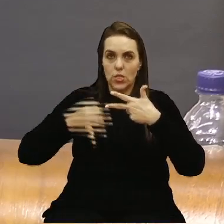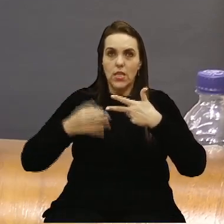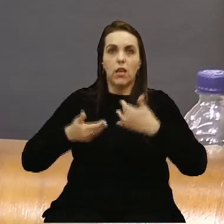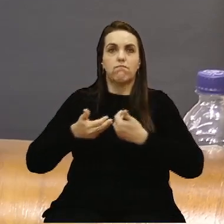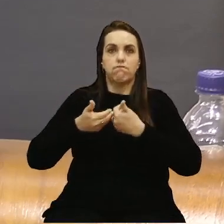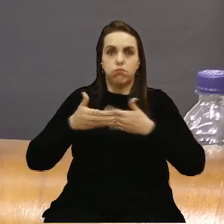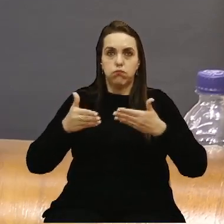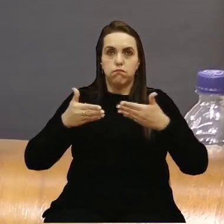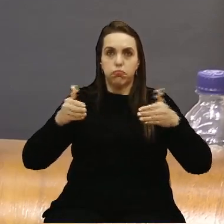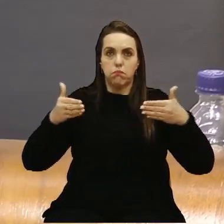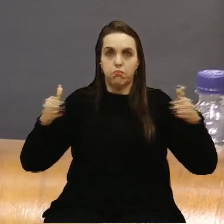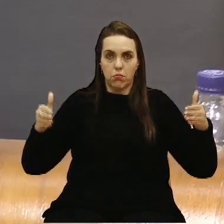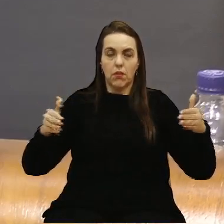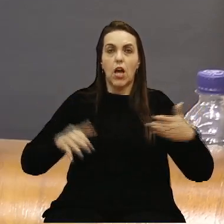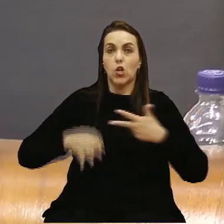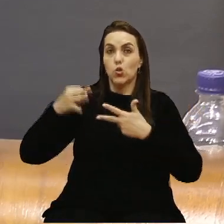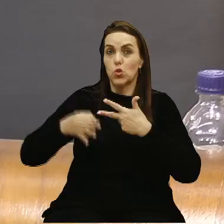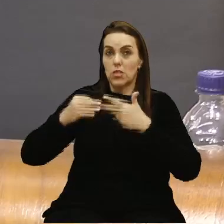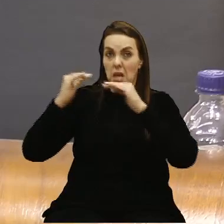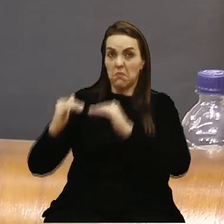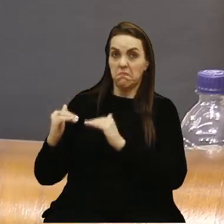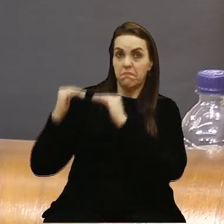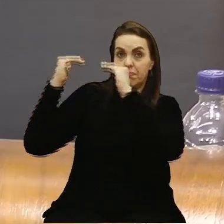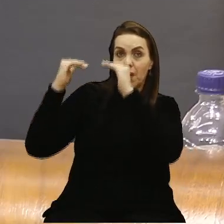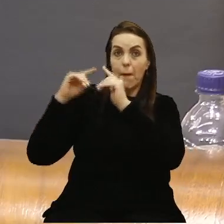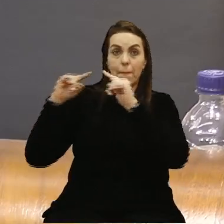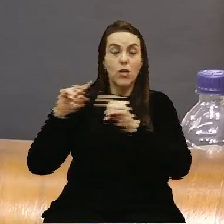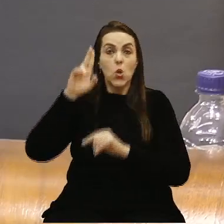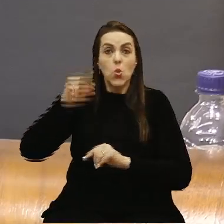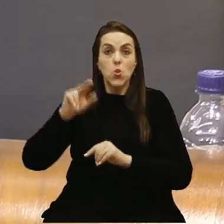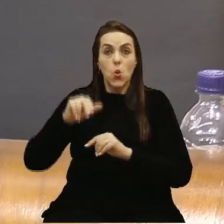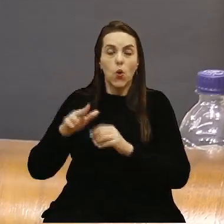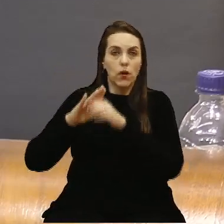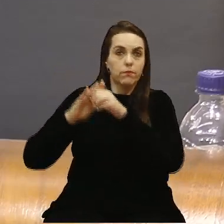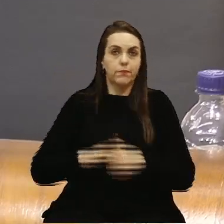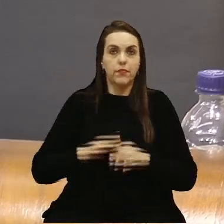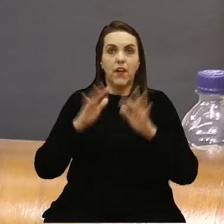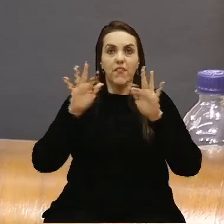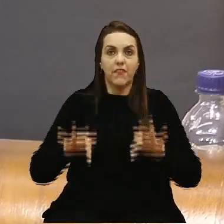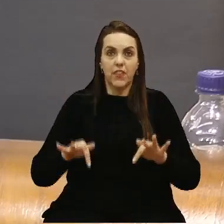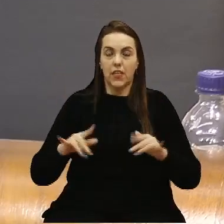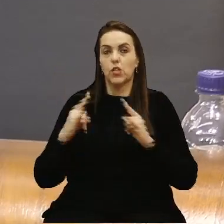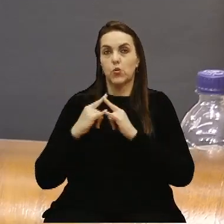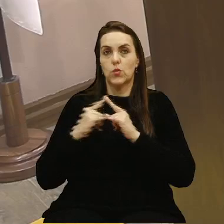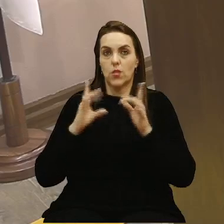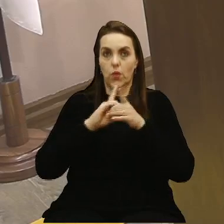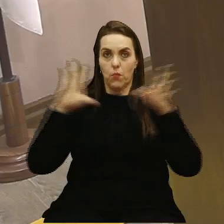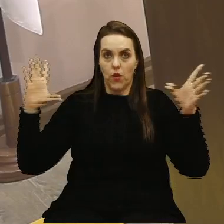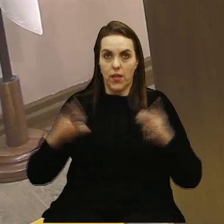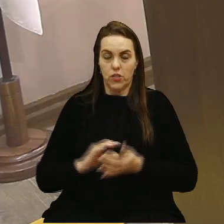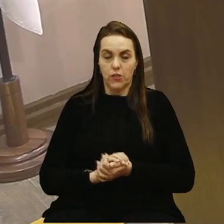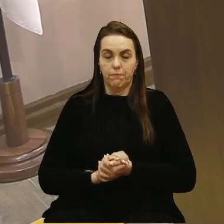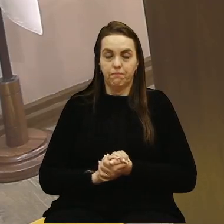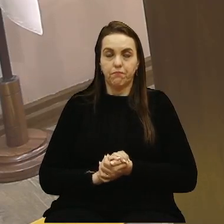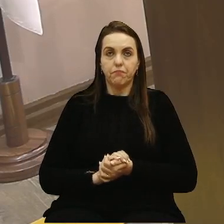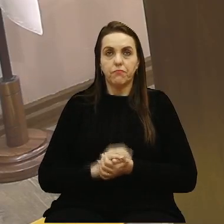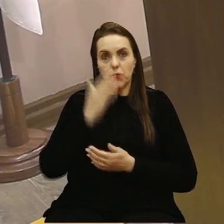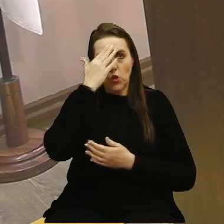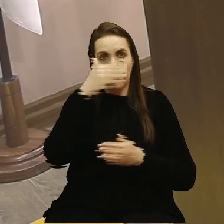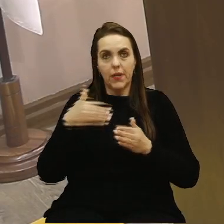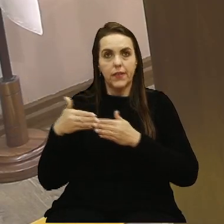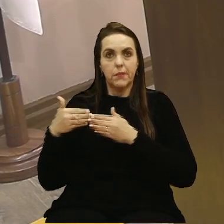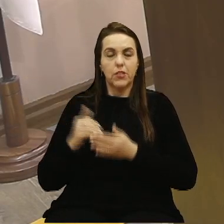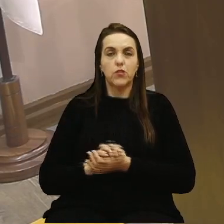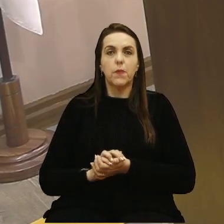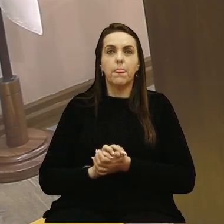que é extremamente elitista, mas jamais acabar com essas instituições democráticas. Obrigada pela parte, vereador. Para concluir esse tema, vereador Andressa, eu gostaria de